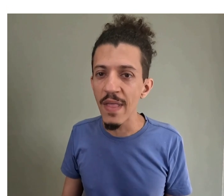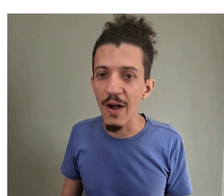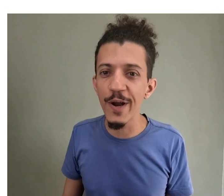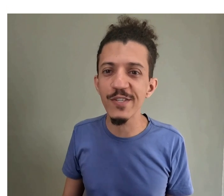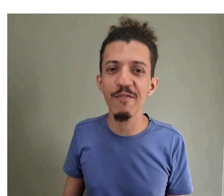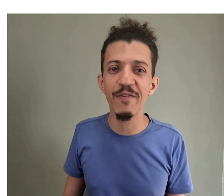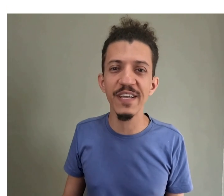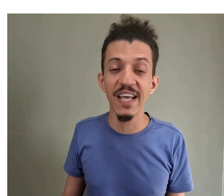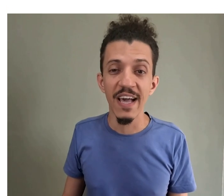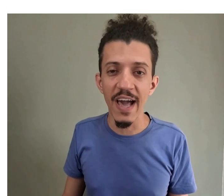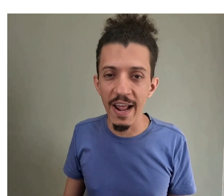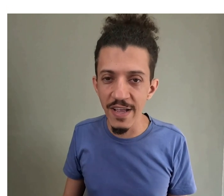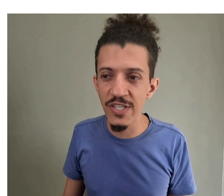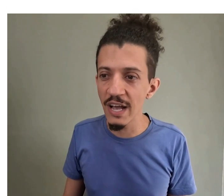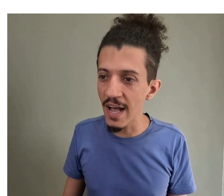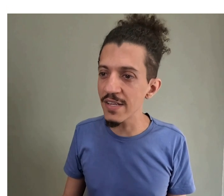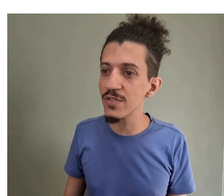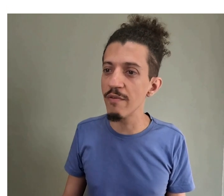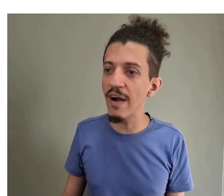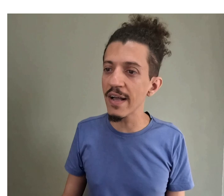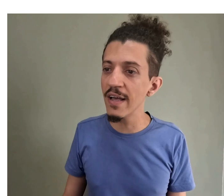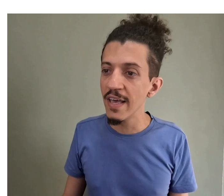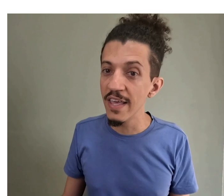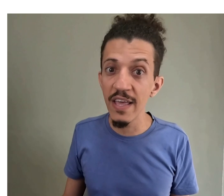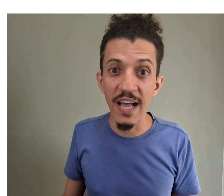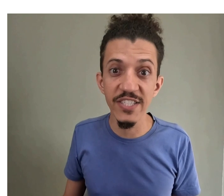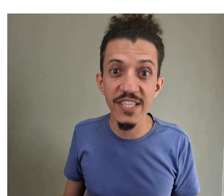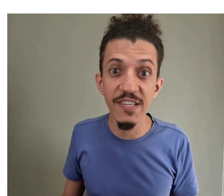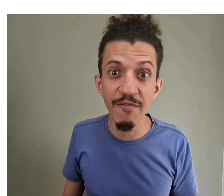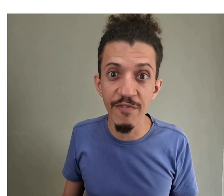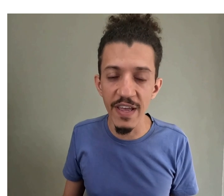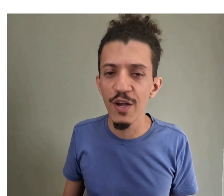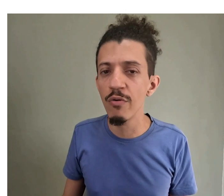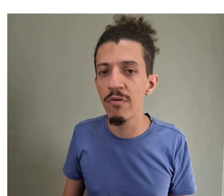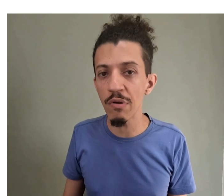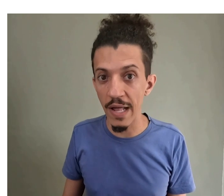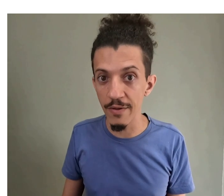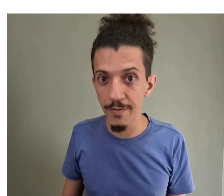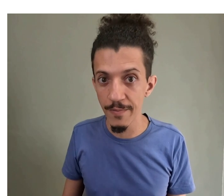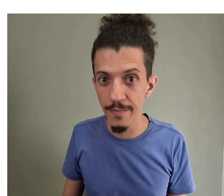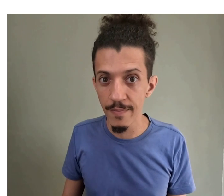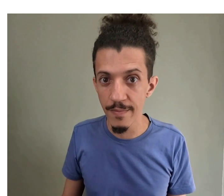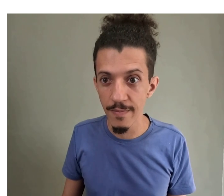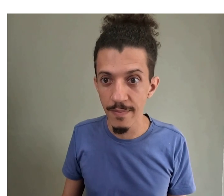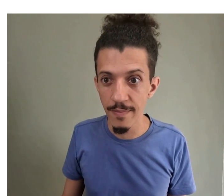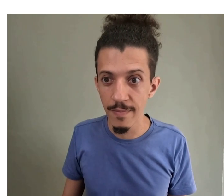lá, agora é a sua vez, garante a sua vaga e a gente se vê do outro lado.